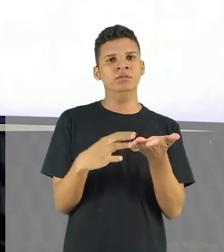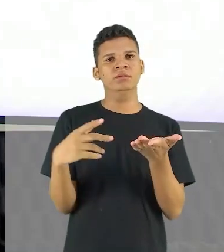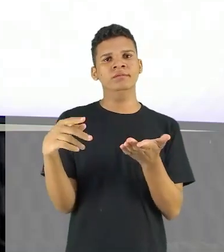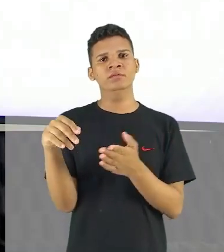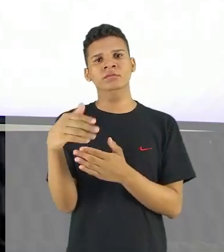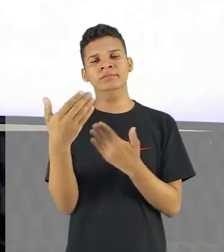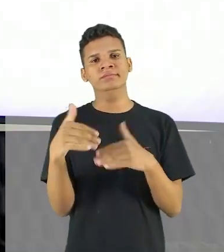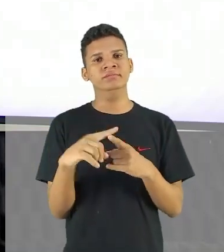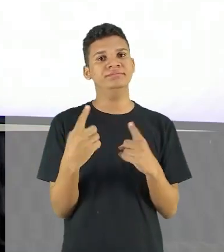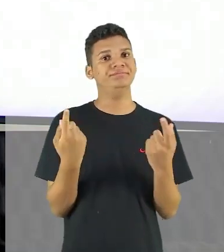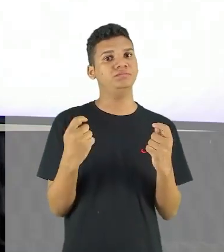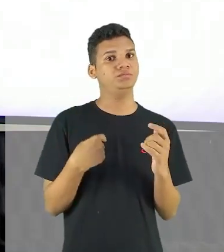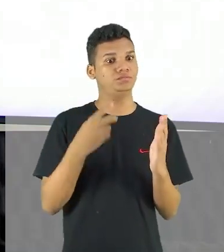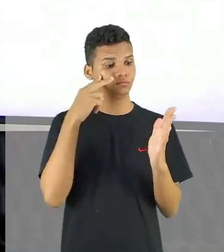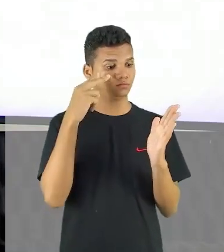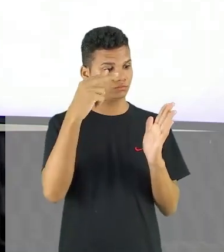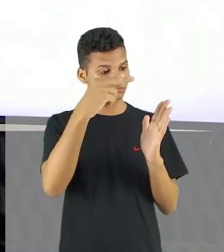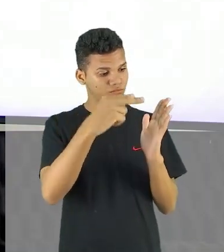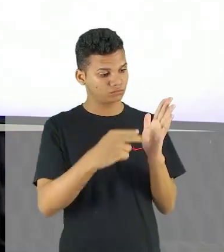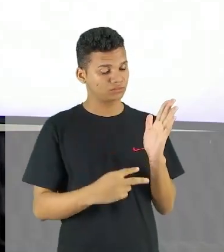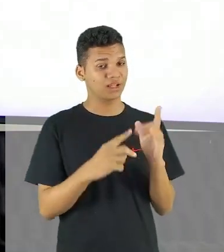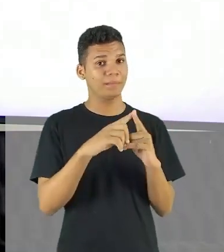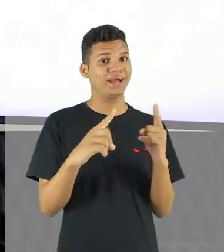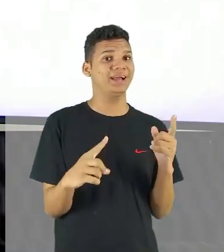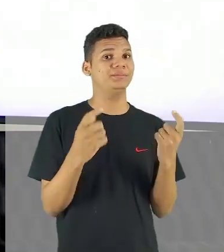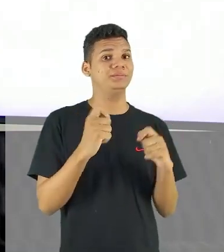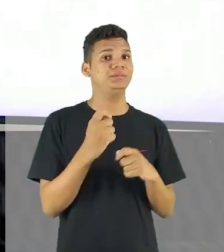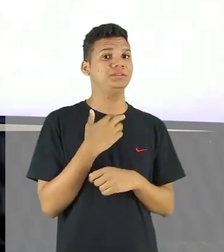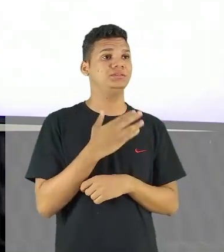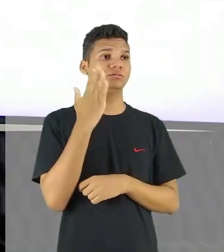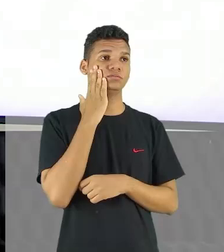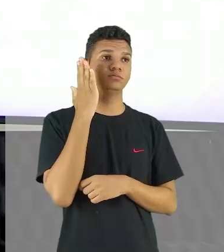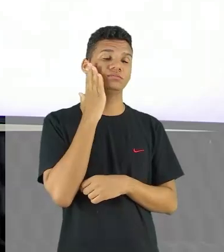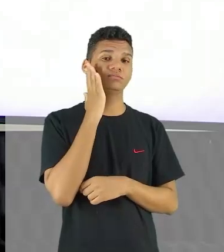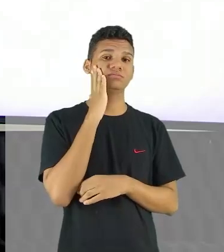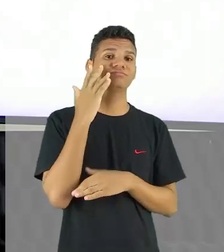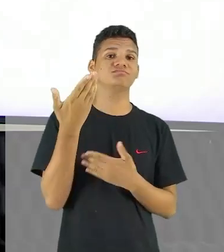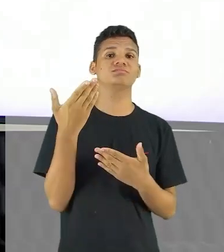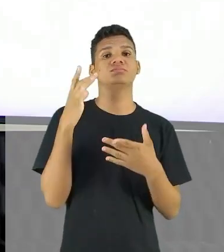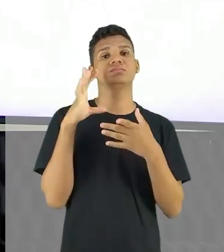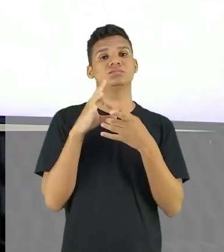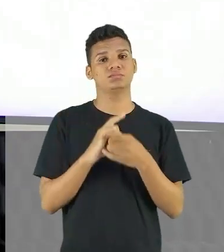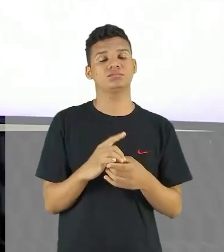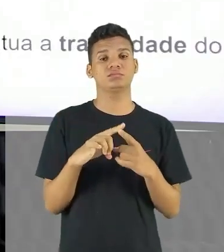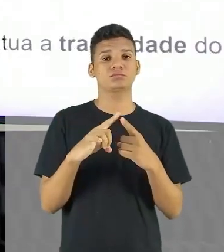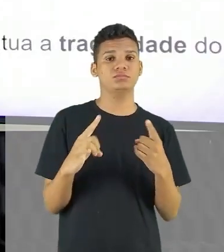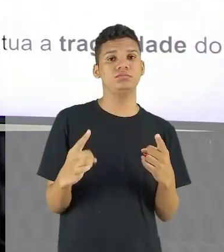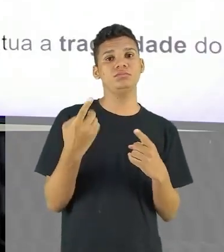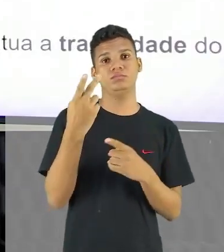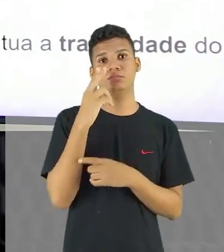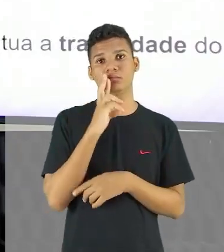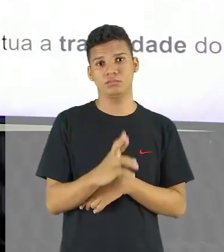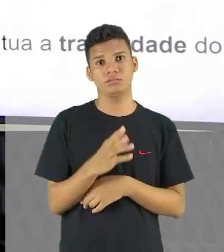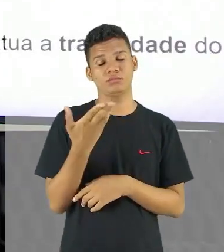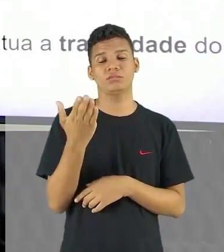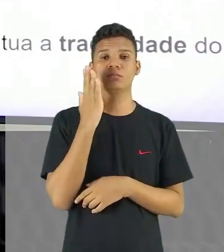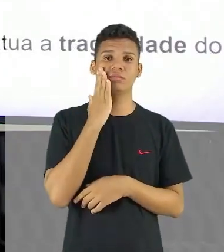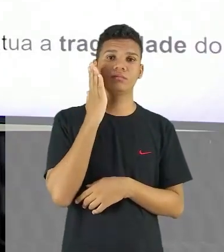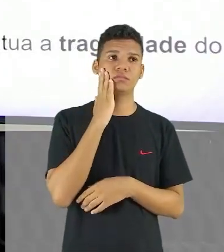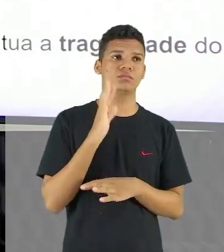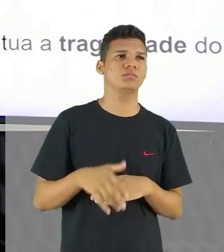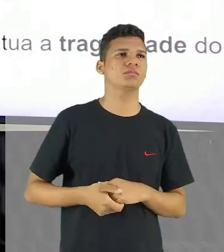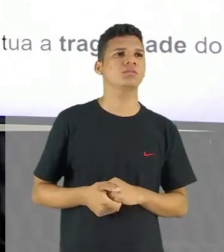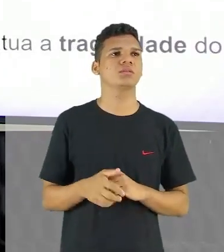ler o texto inteiro. Vai só ter que entender o contexto para responder. Olha só aqui, ó.